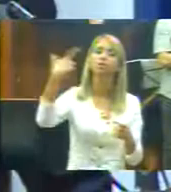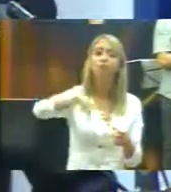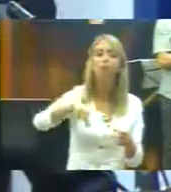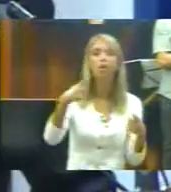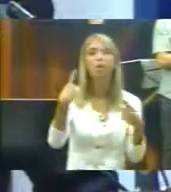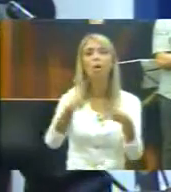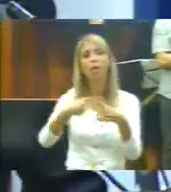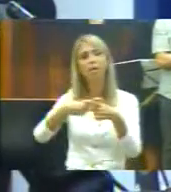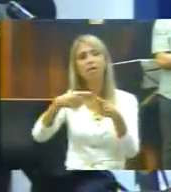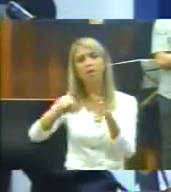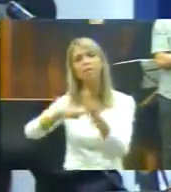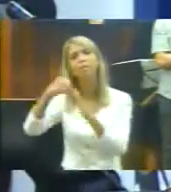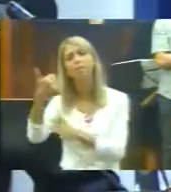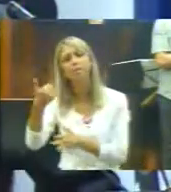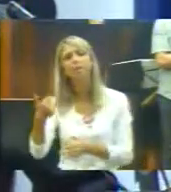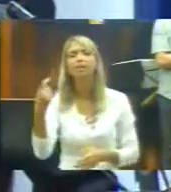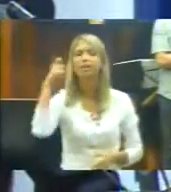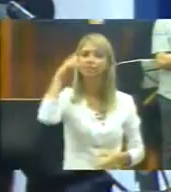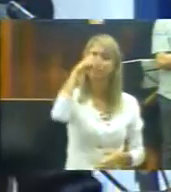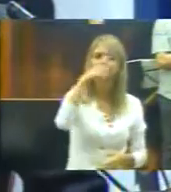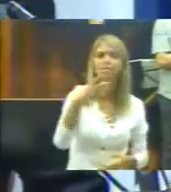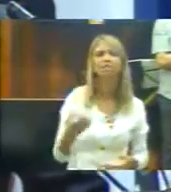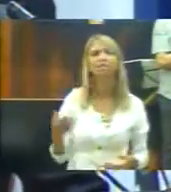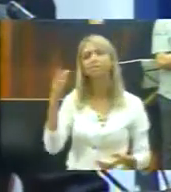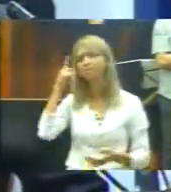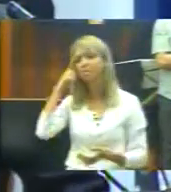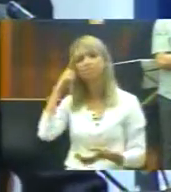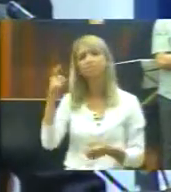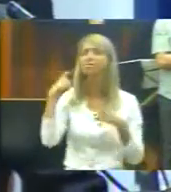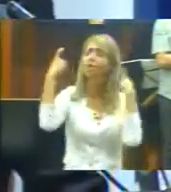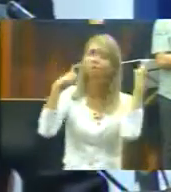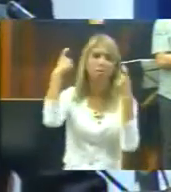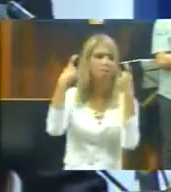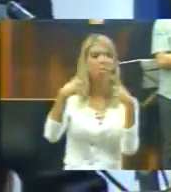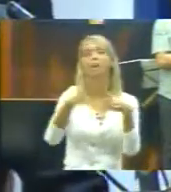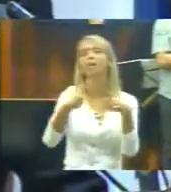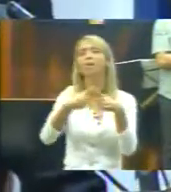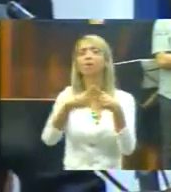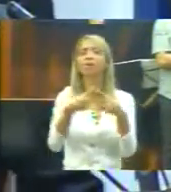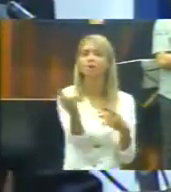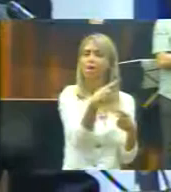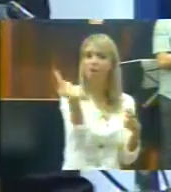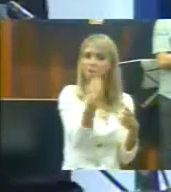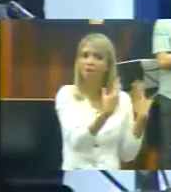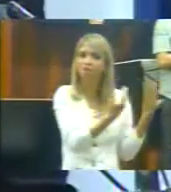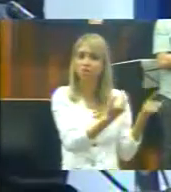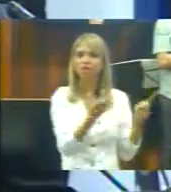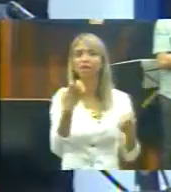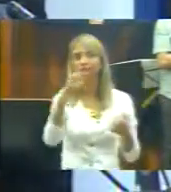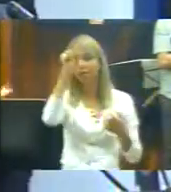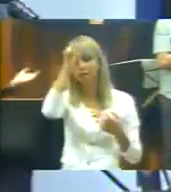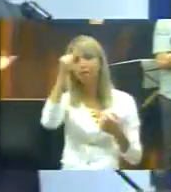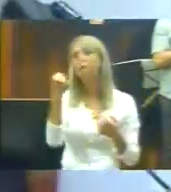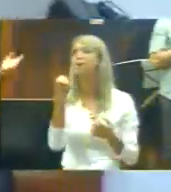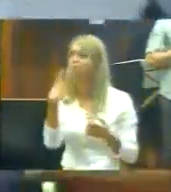vão ter problemas, mas vocês não esquentem a cabeça, que todo mundo aqui é novo, a gente está aqui para aprender. E é isso. Boa noite a